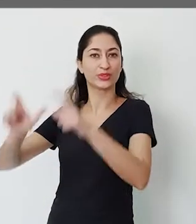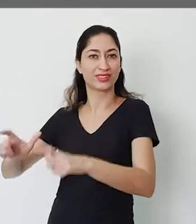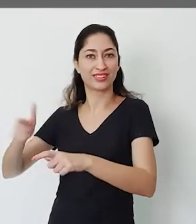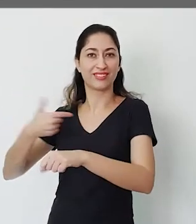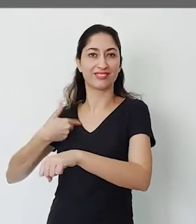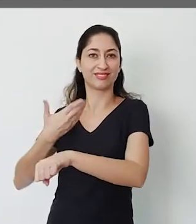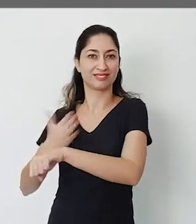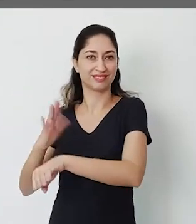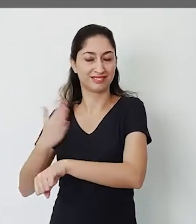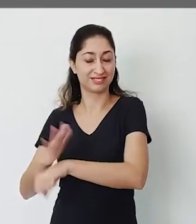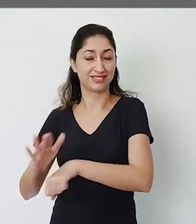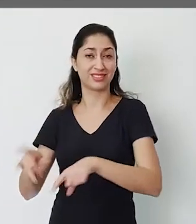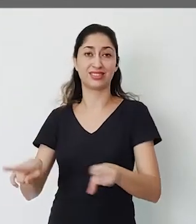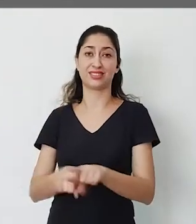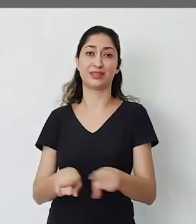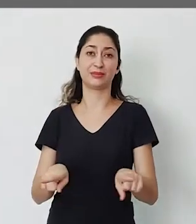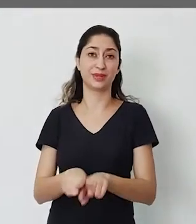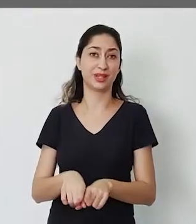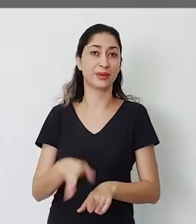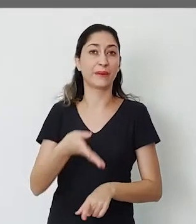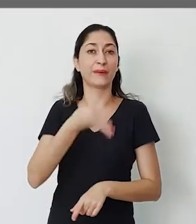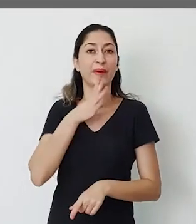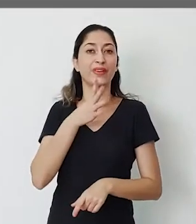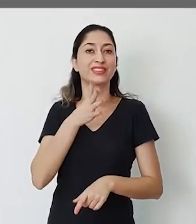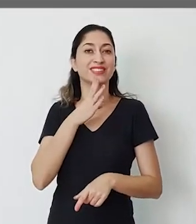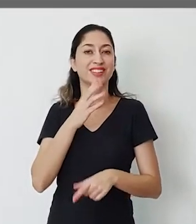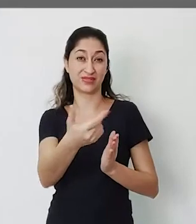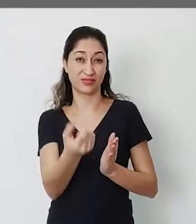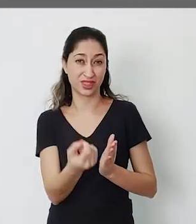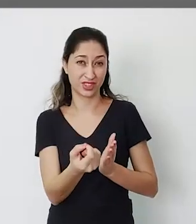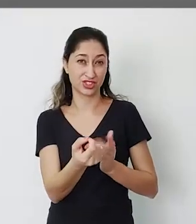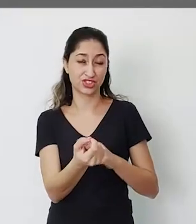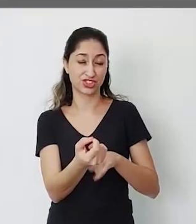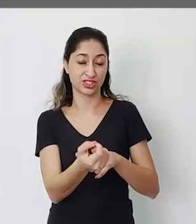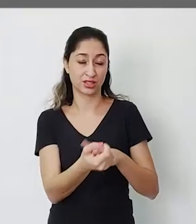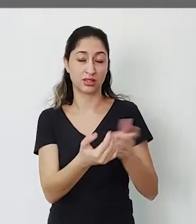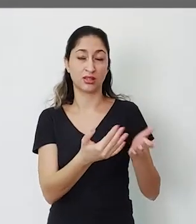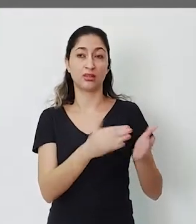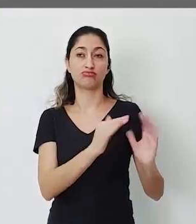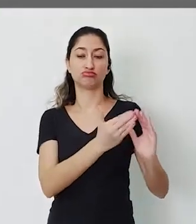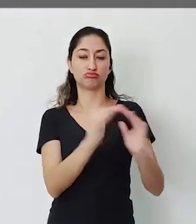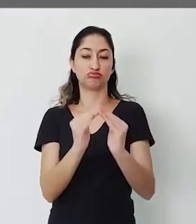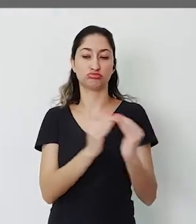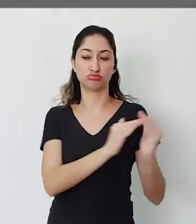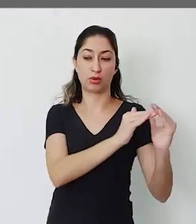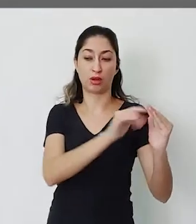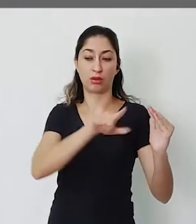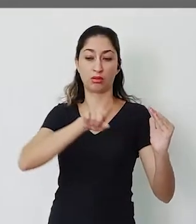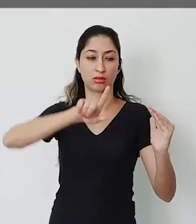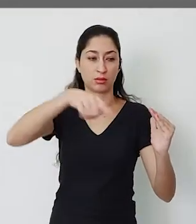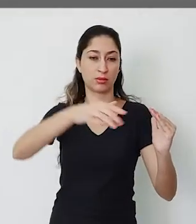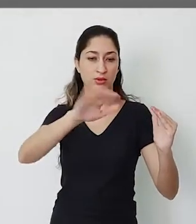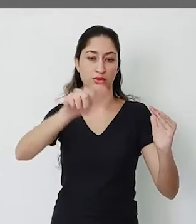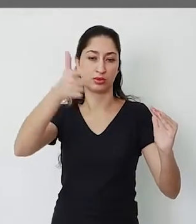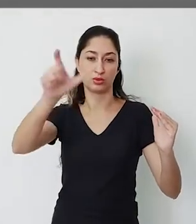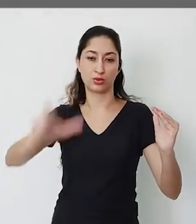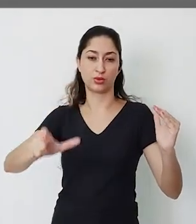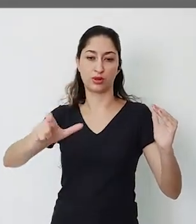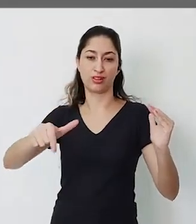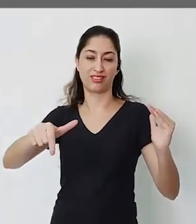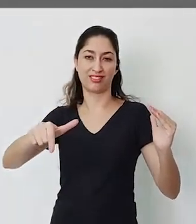de jovens da igreja, e aí depois foi virando tomando esse outro rumo, né, essa outra